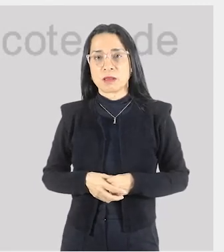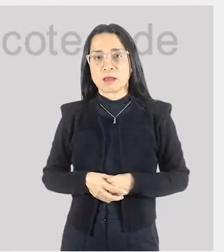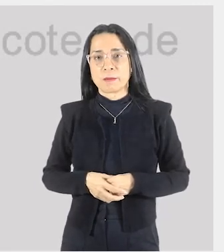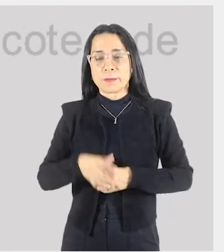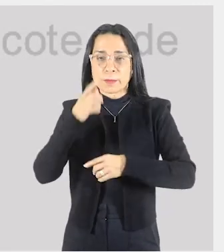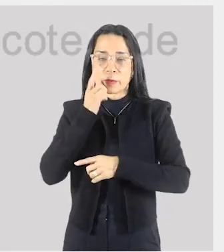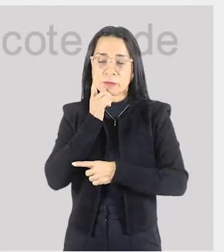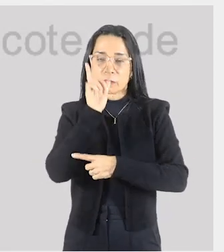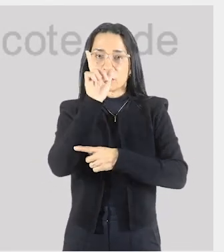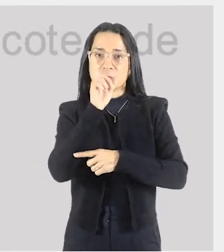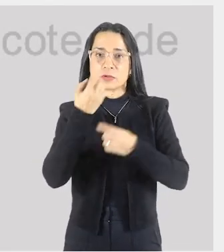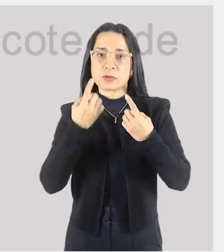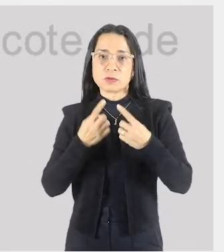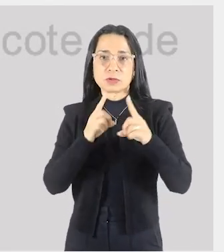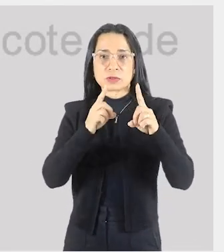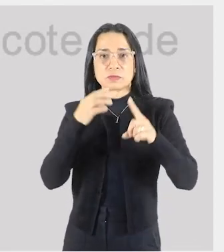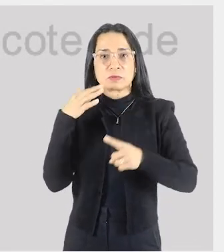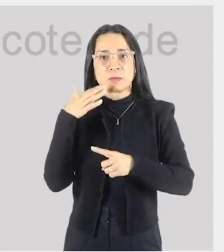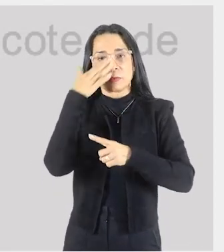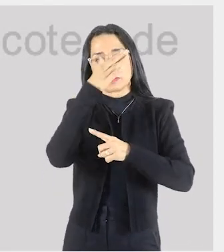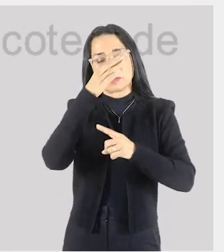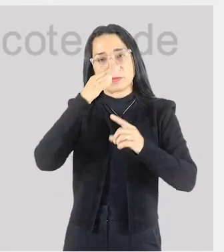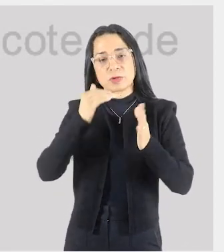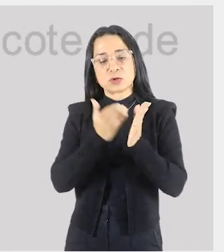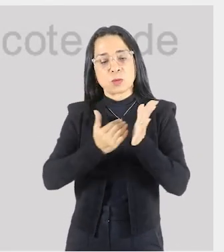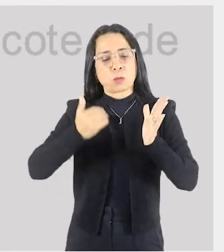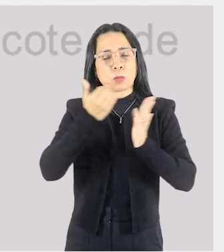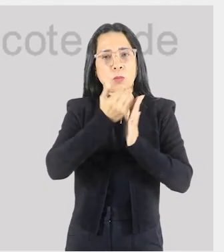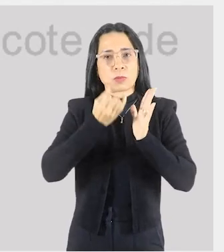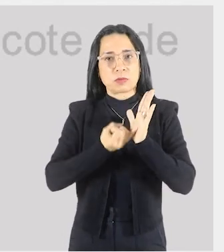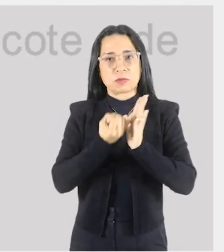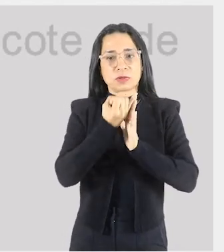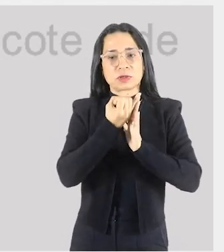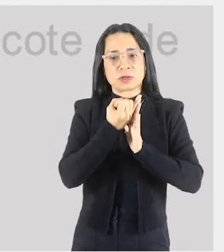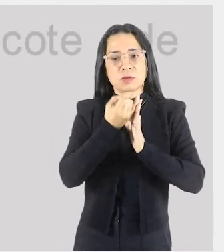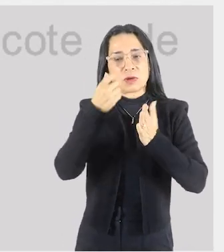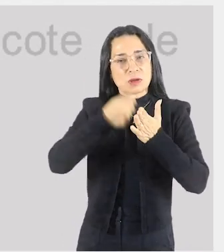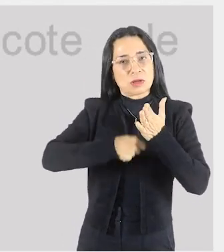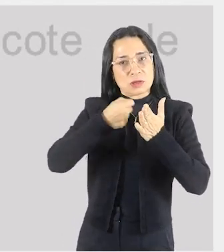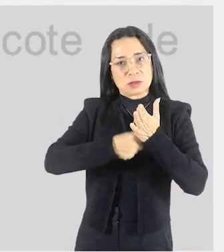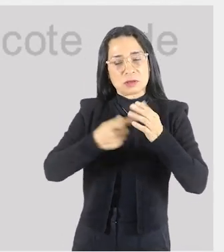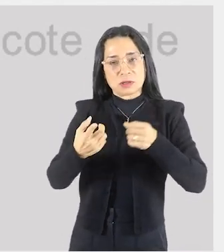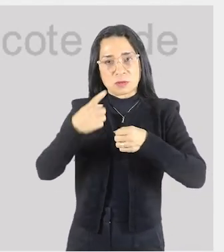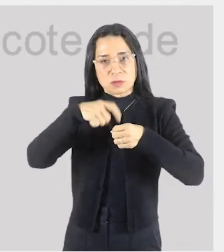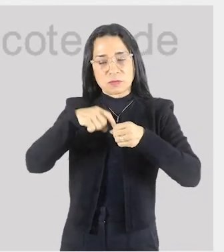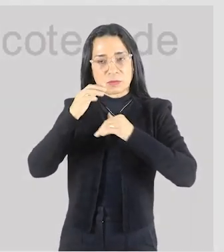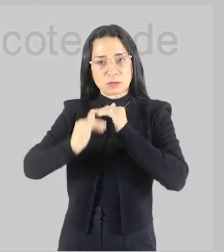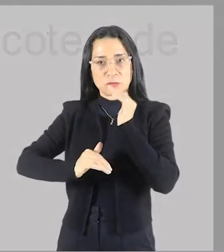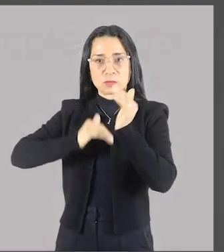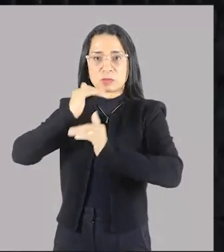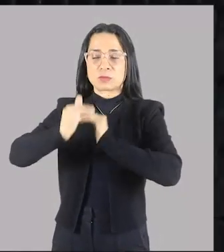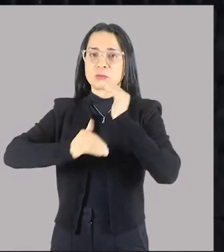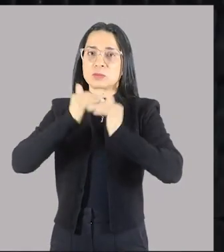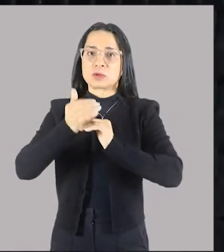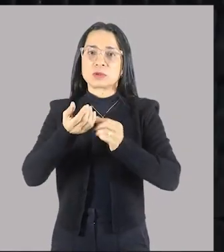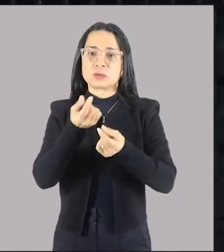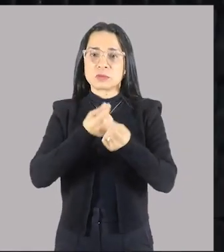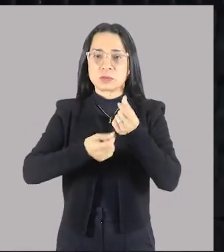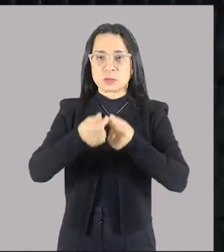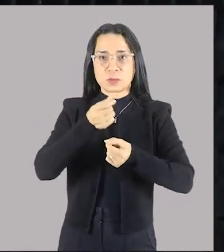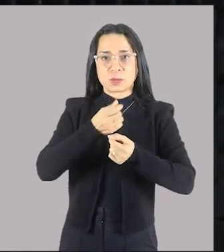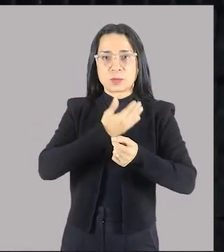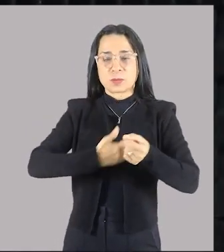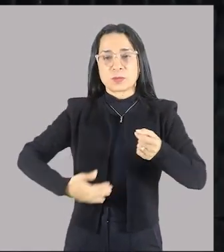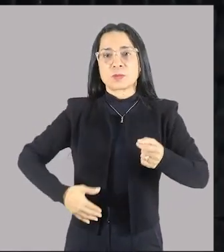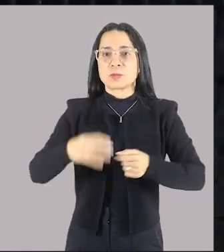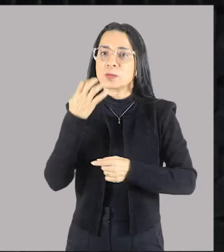principalmente da hiperinflação, e tentar uma retomada do crescimento econômico, o governo Sarney, ele colocou em prática